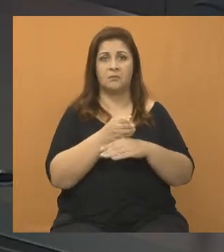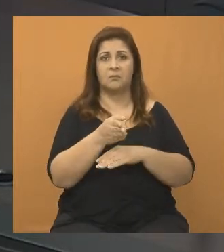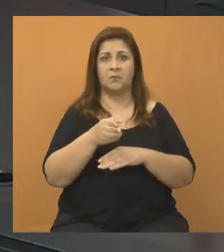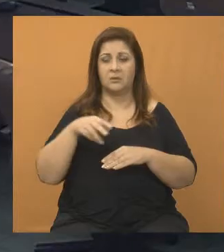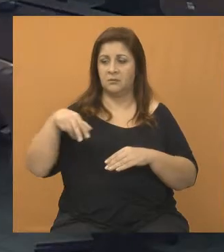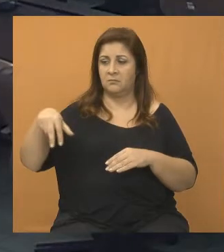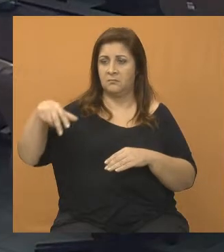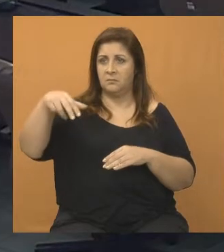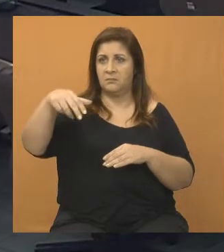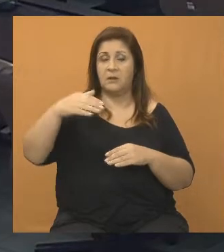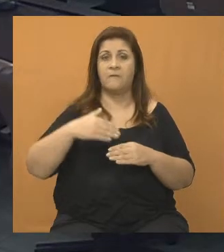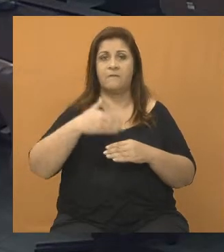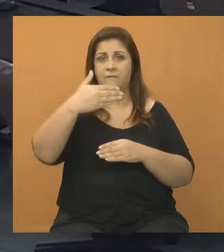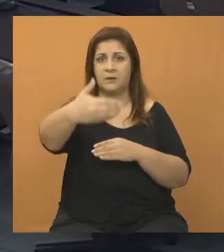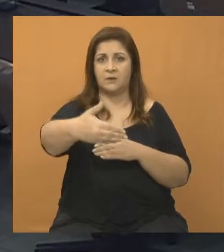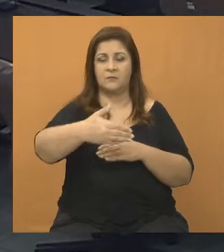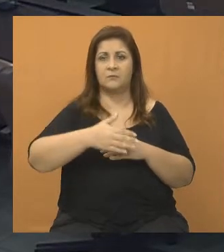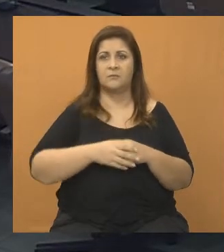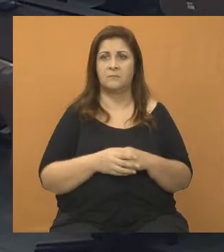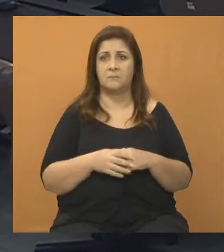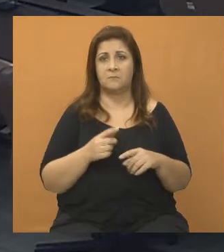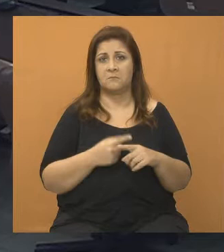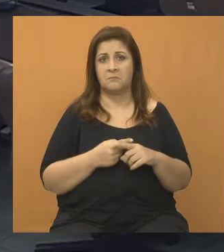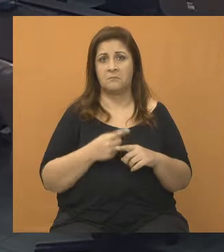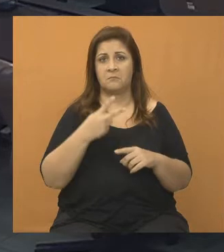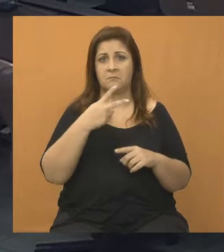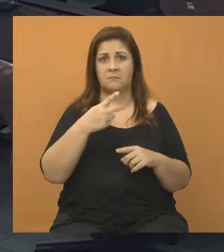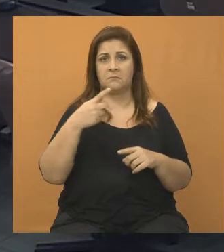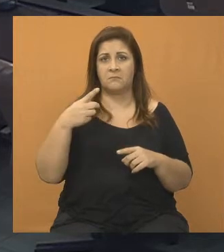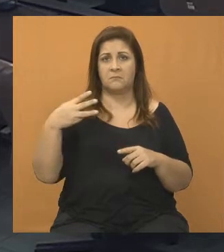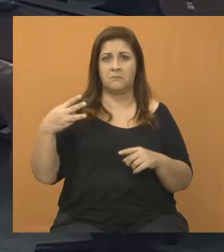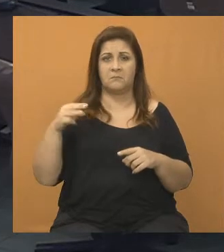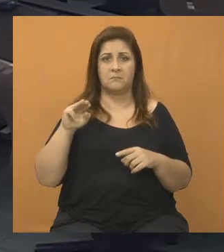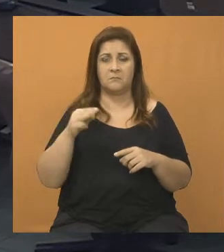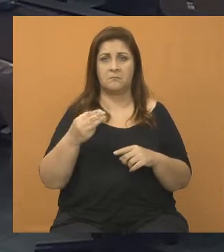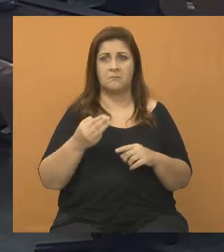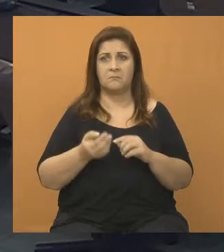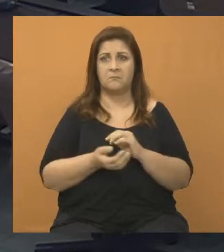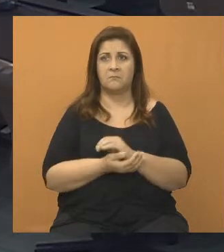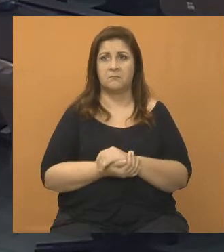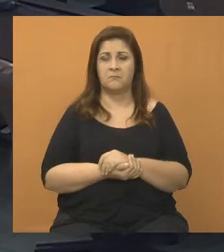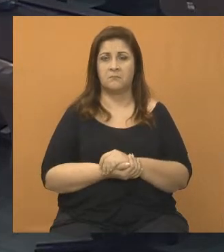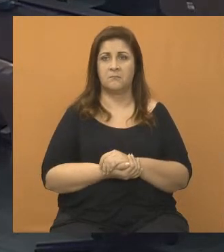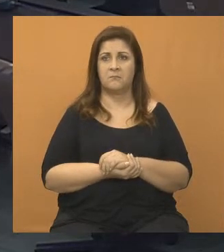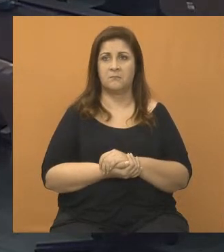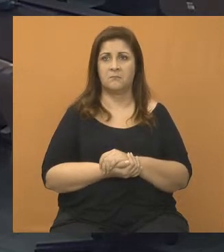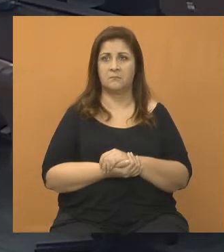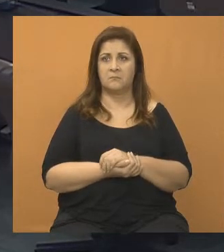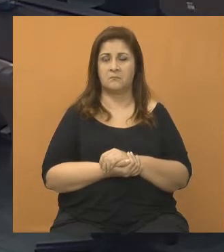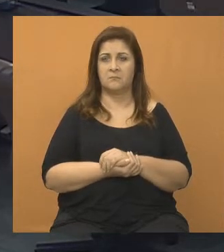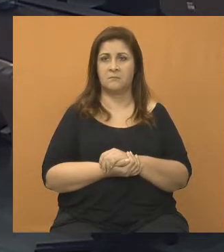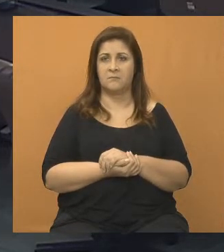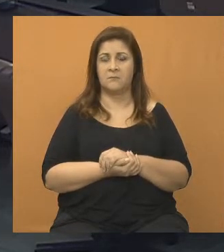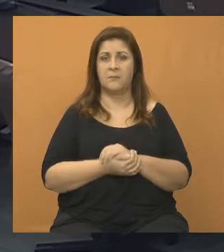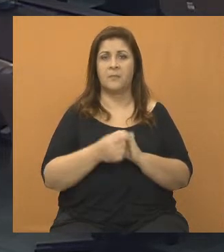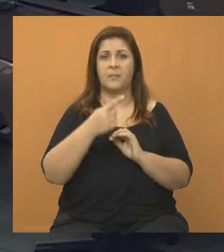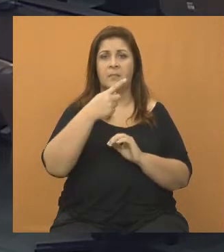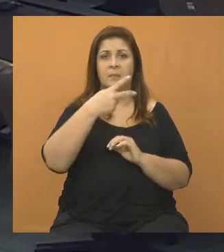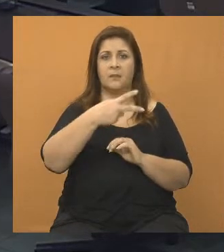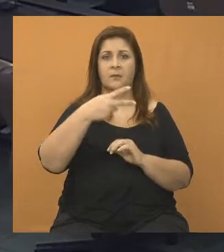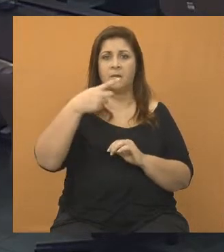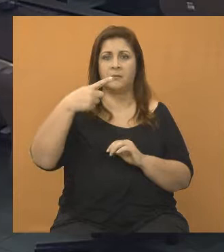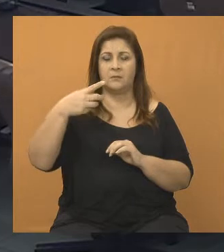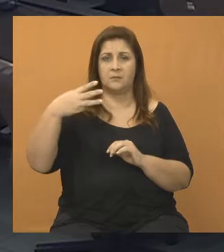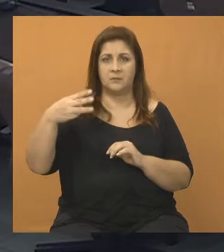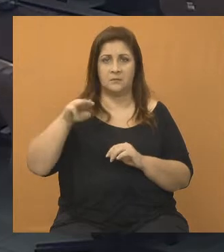principal, porque são 213 milhões, né? Que é investido na saúde. São 213 milhões para sustentar todo o sistema